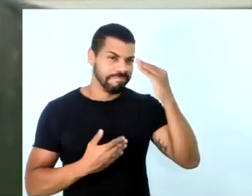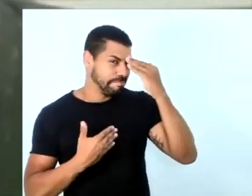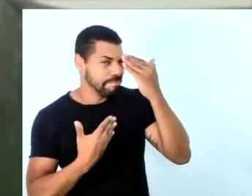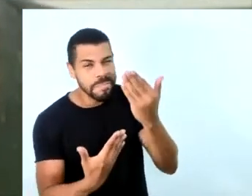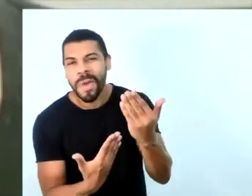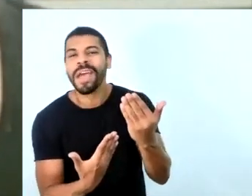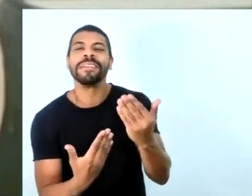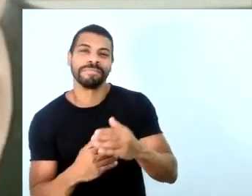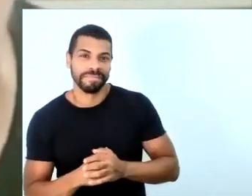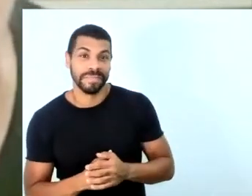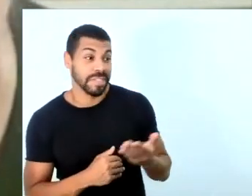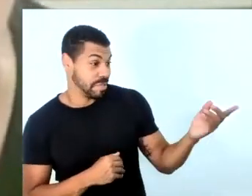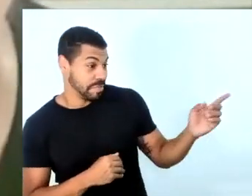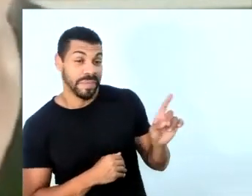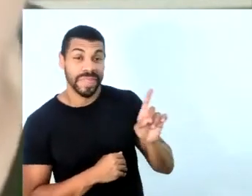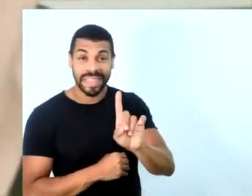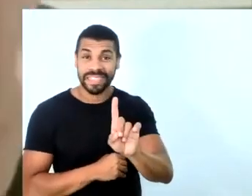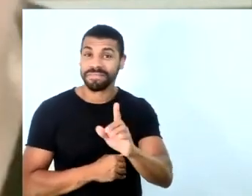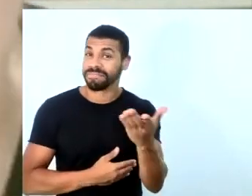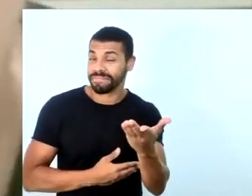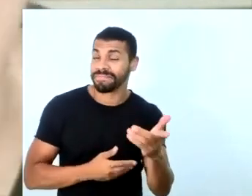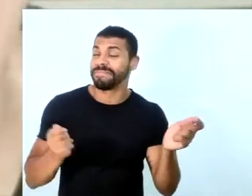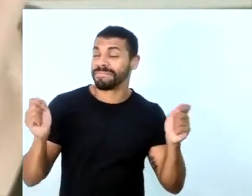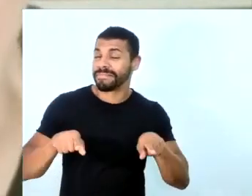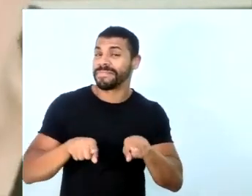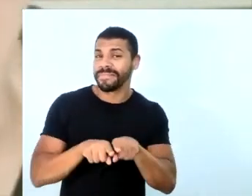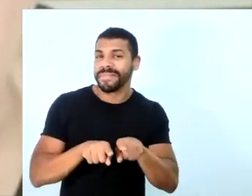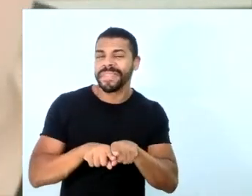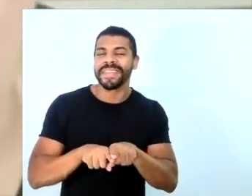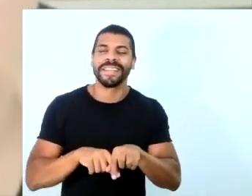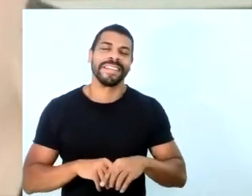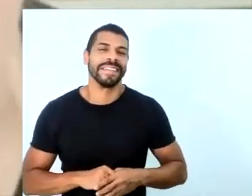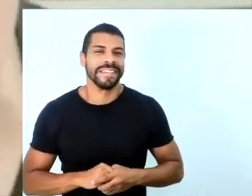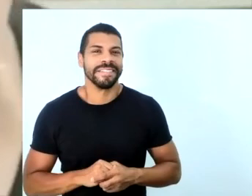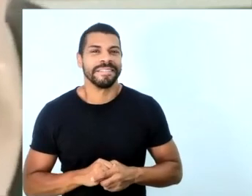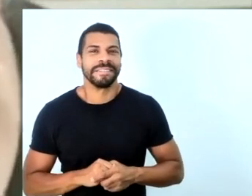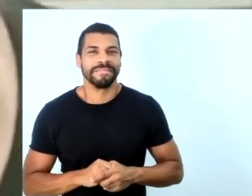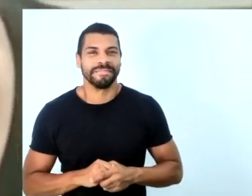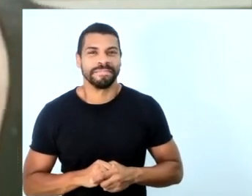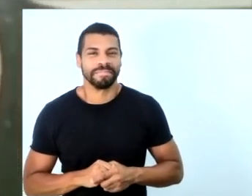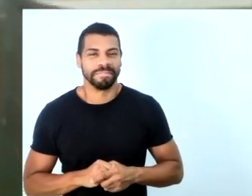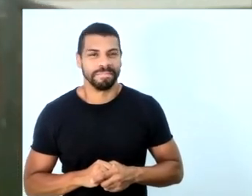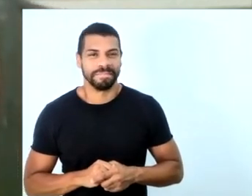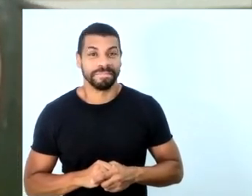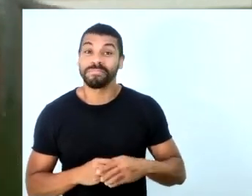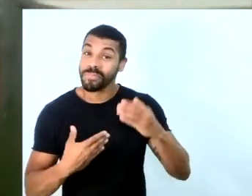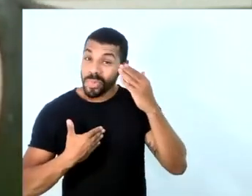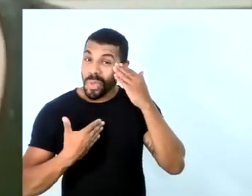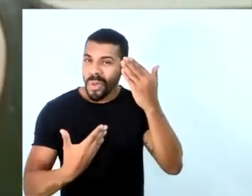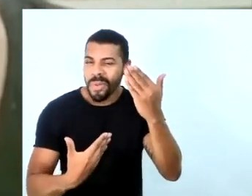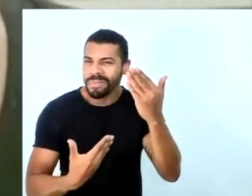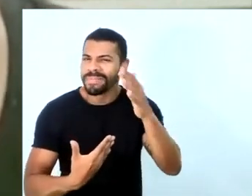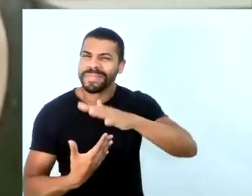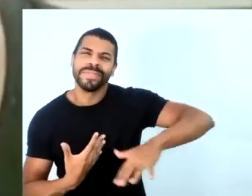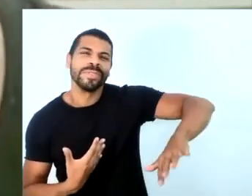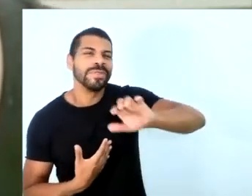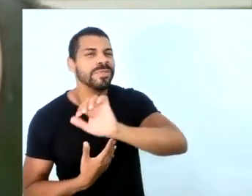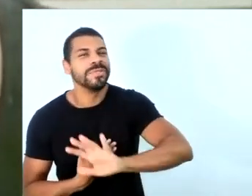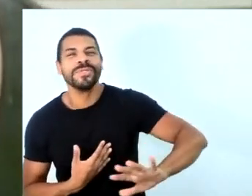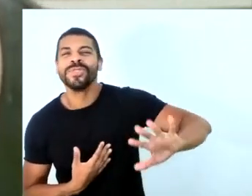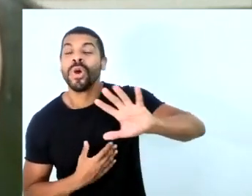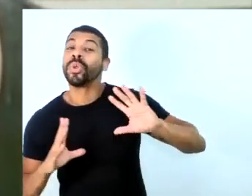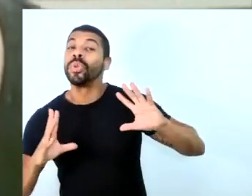edição. Se a Natália quiser encerrar com alguma palavra a mais, alguma coisa que não tenha sido dito, mas, enfim, eu deixo aqui